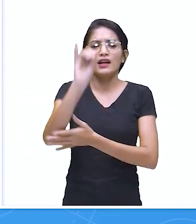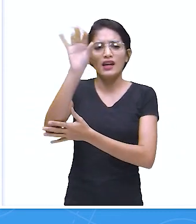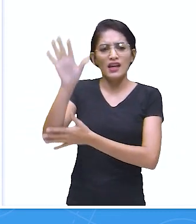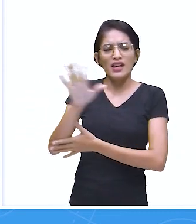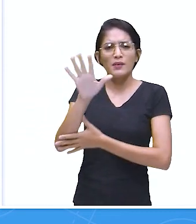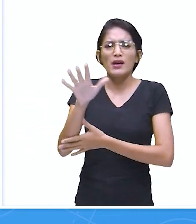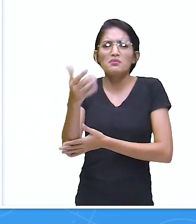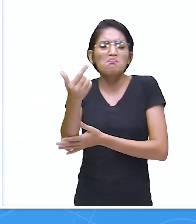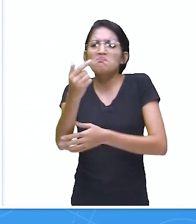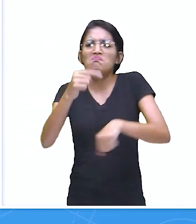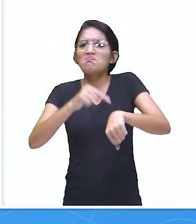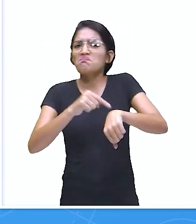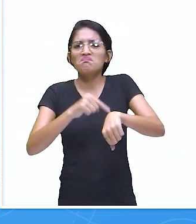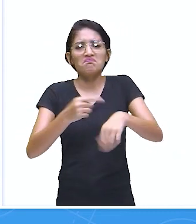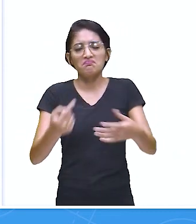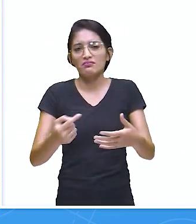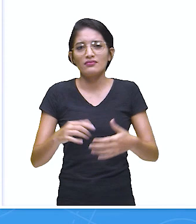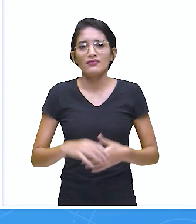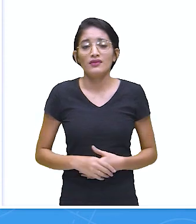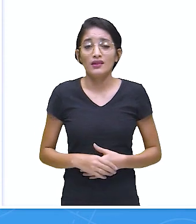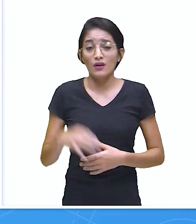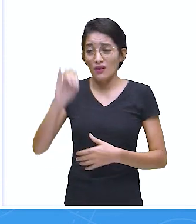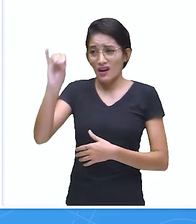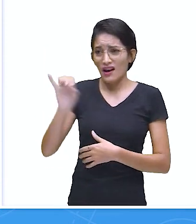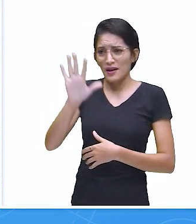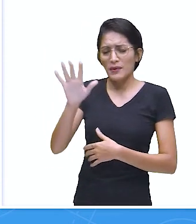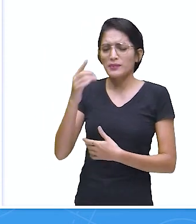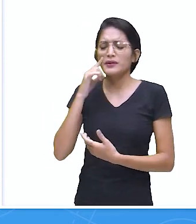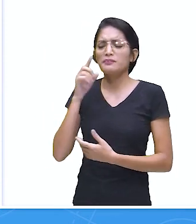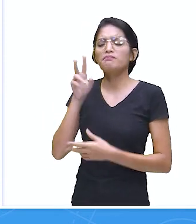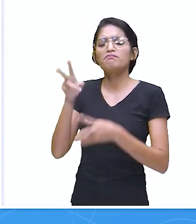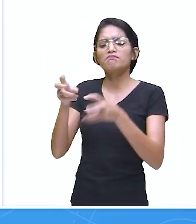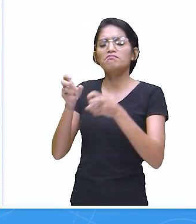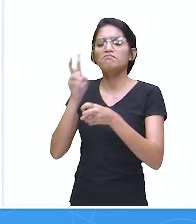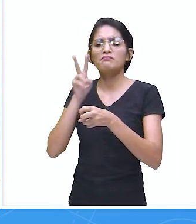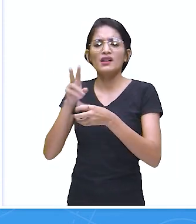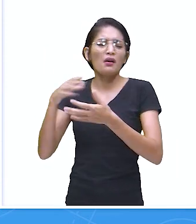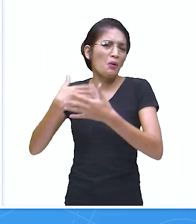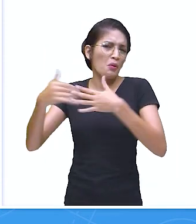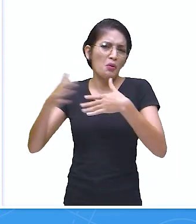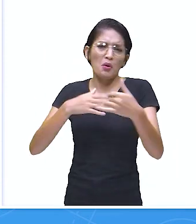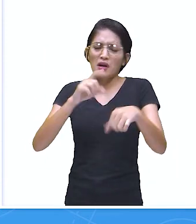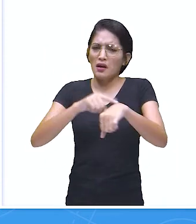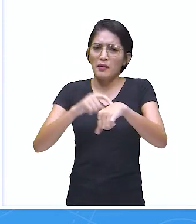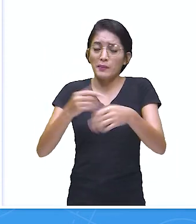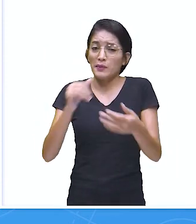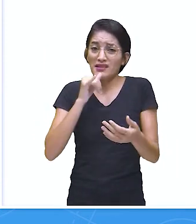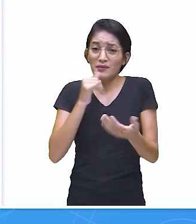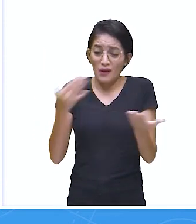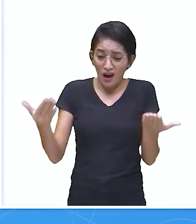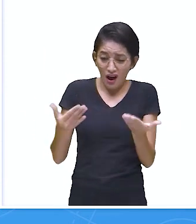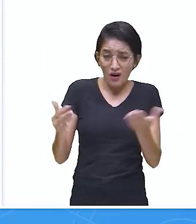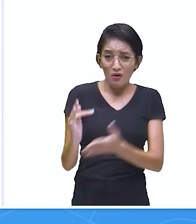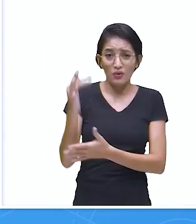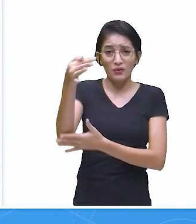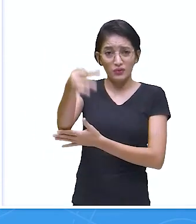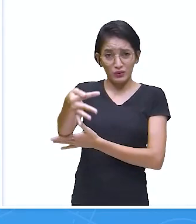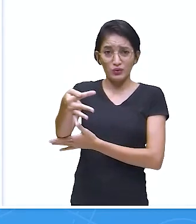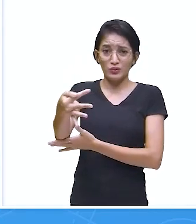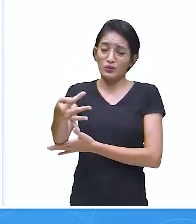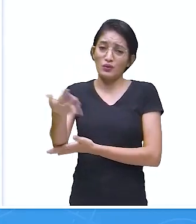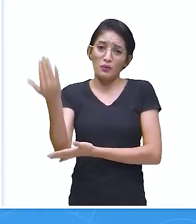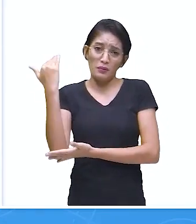atemporais, ou seja, essa imagem você pode identificar ela em qualquer tempo, seja agora, no futuro,